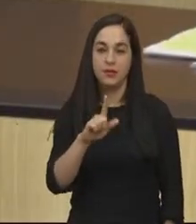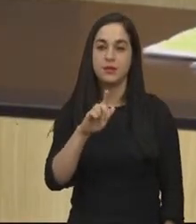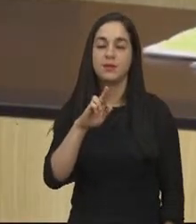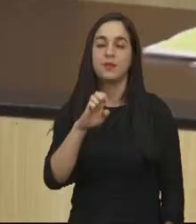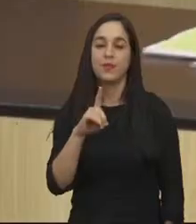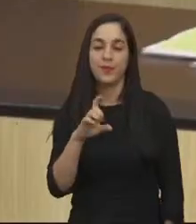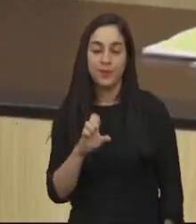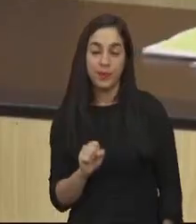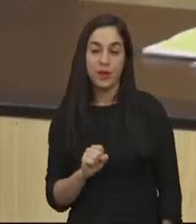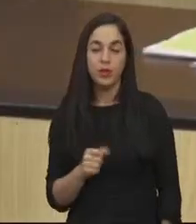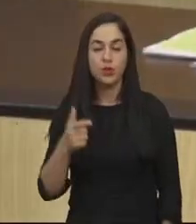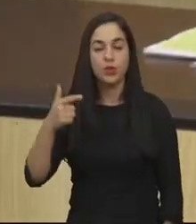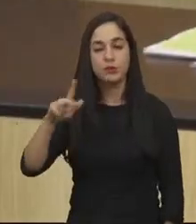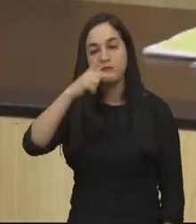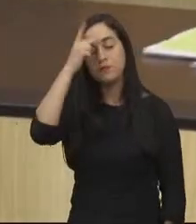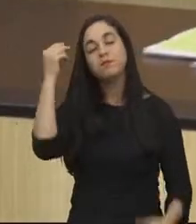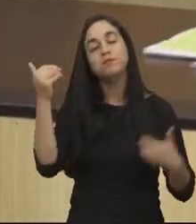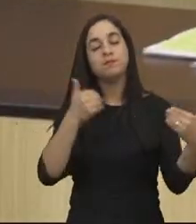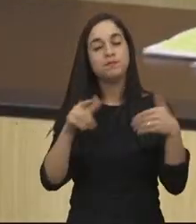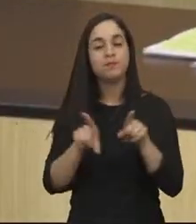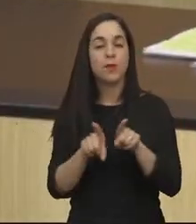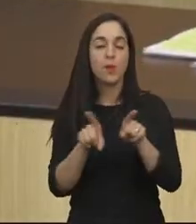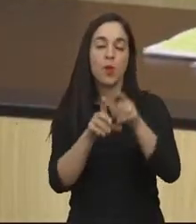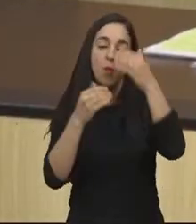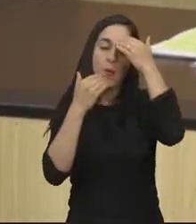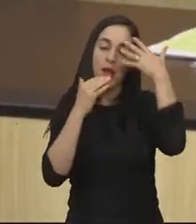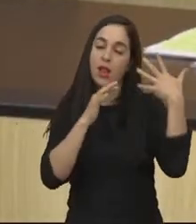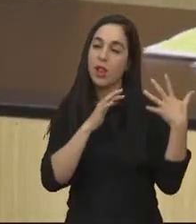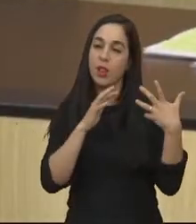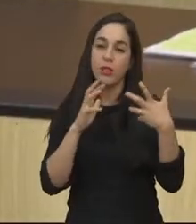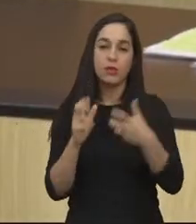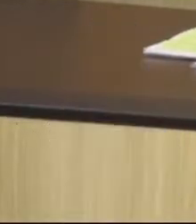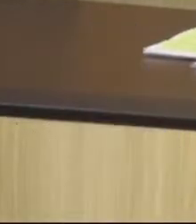E das demais autoridades presentes também. Agradeço a presença de todos.